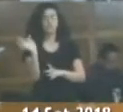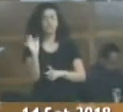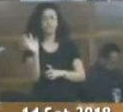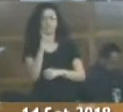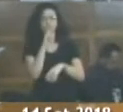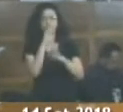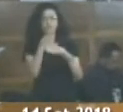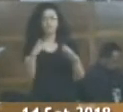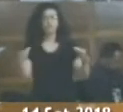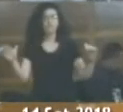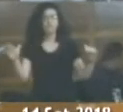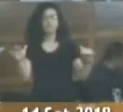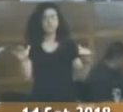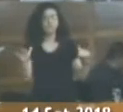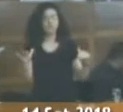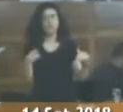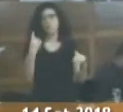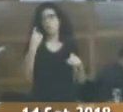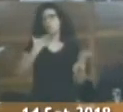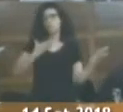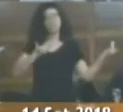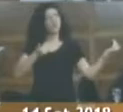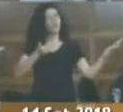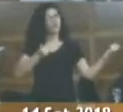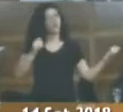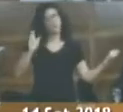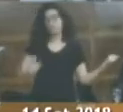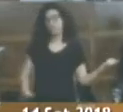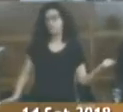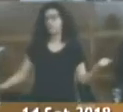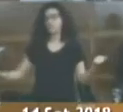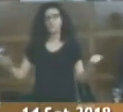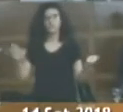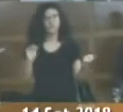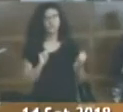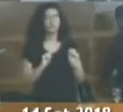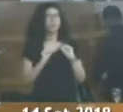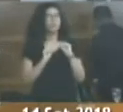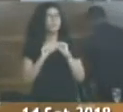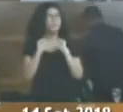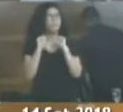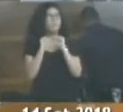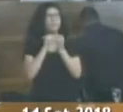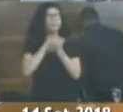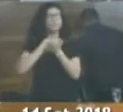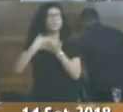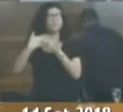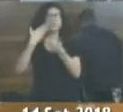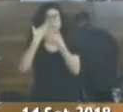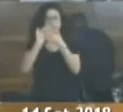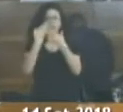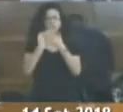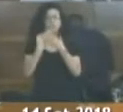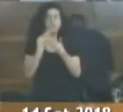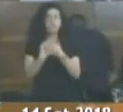mar, onde o garoto, a criança, ela vai começar a estudar